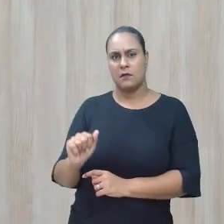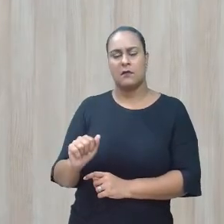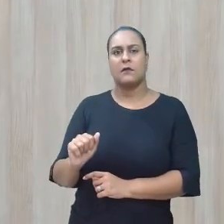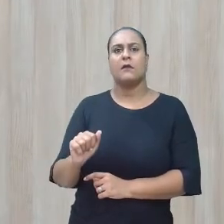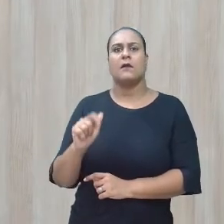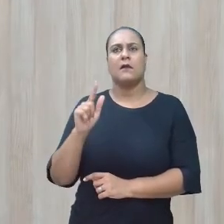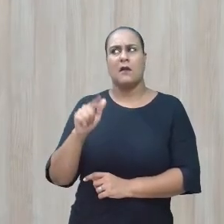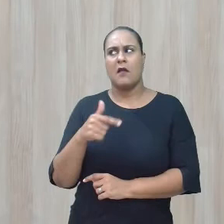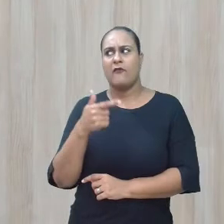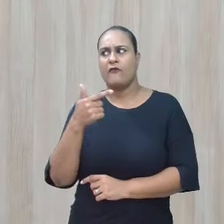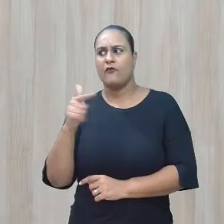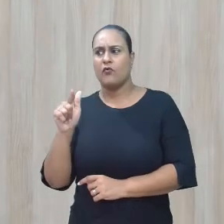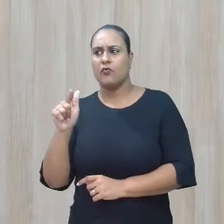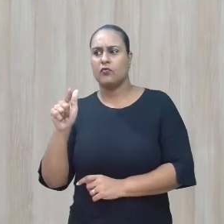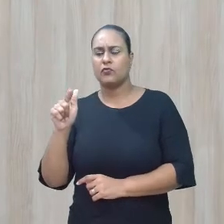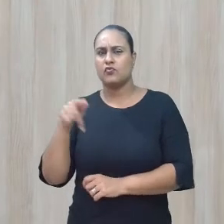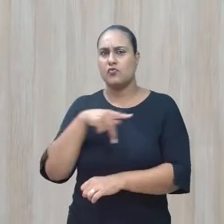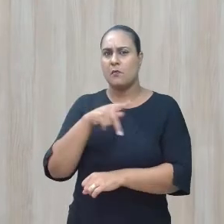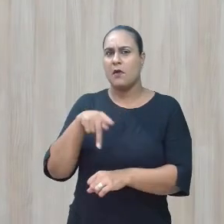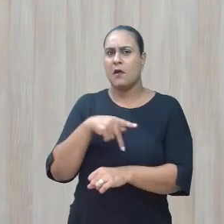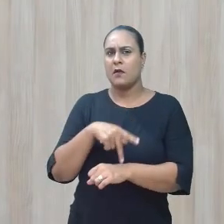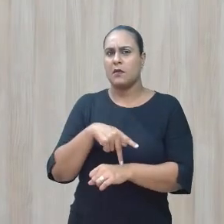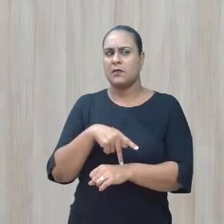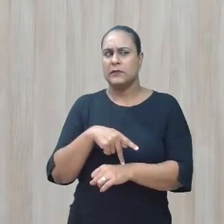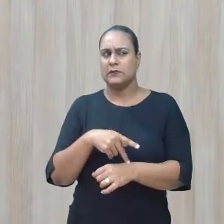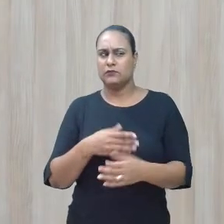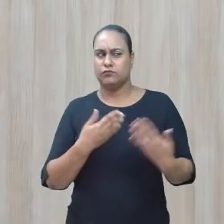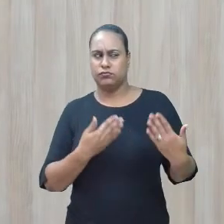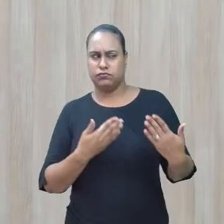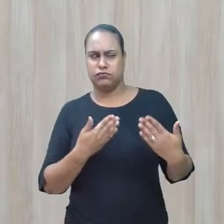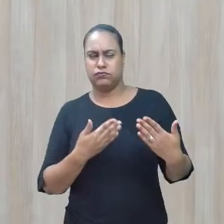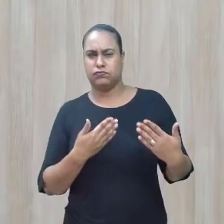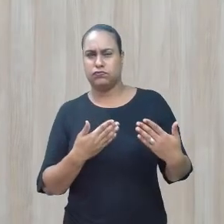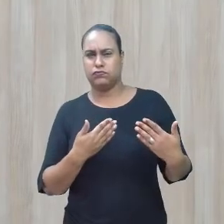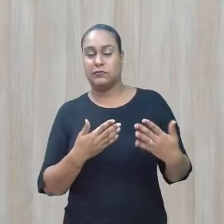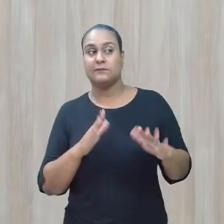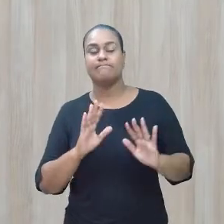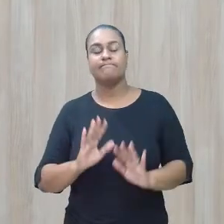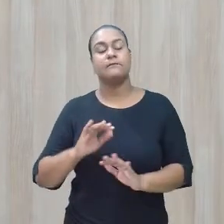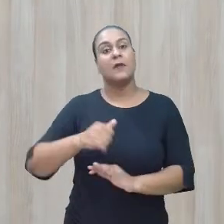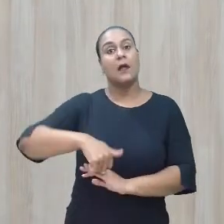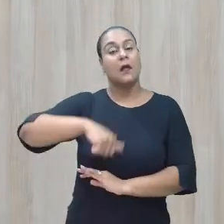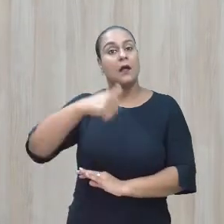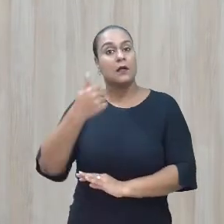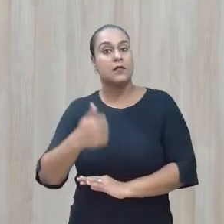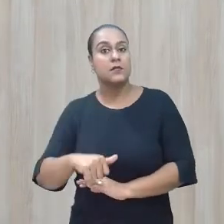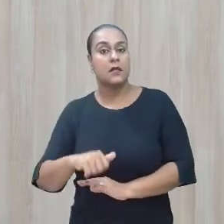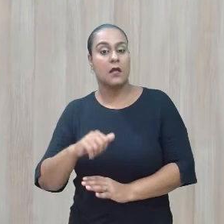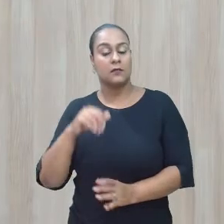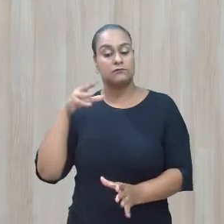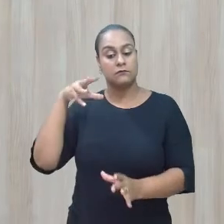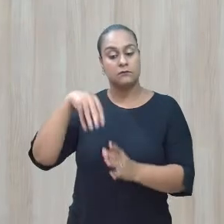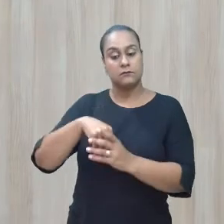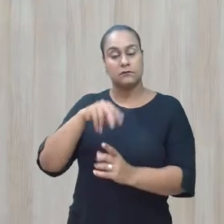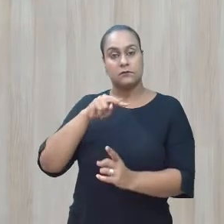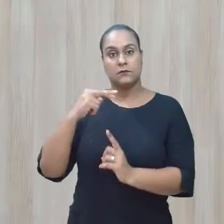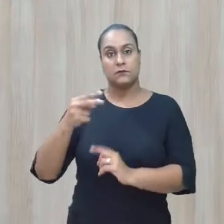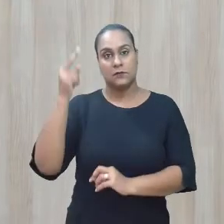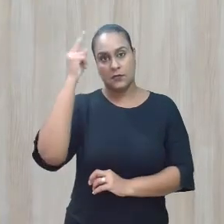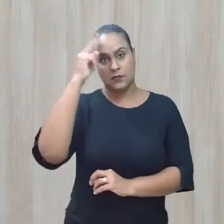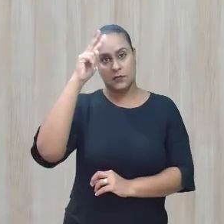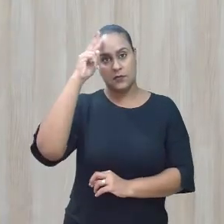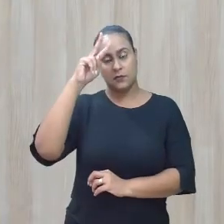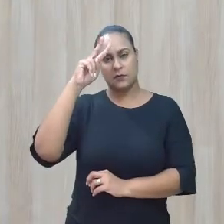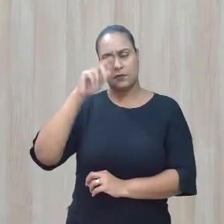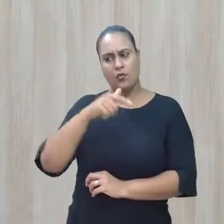assim por outros países com uma forma de forma desconfiada, né? E analisando, né, dentro de uma perspectiva histórica, é interessante que quando